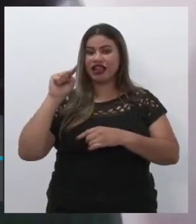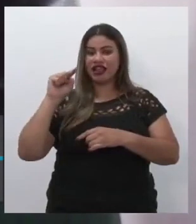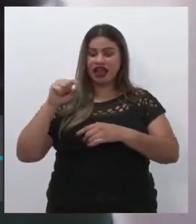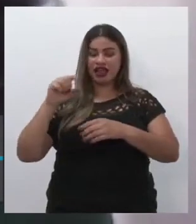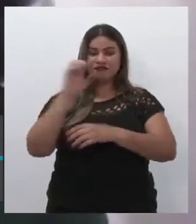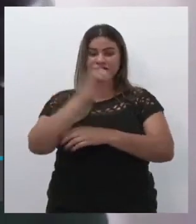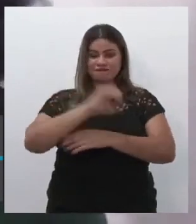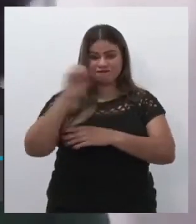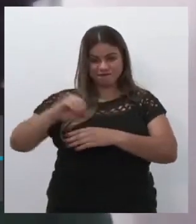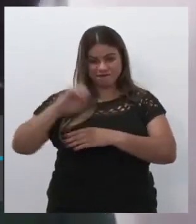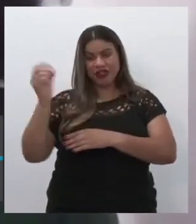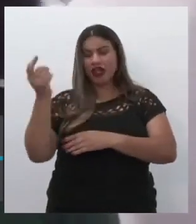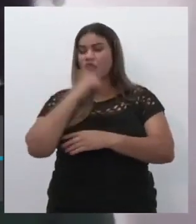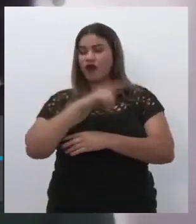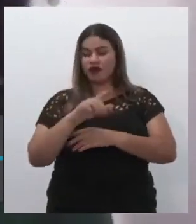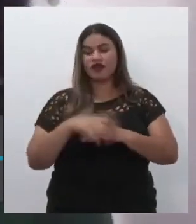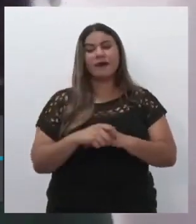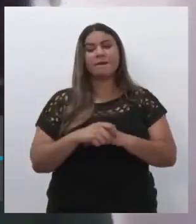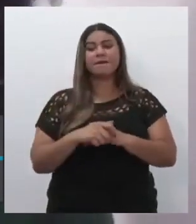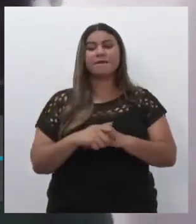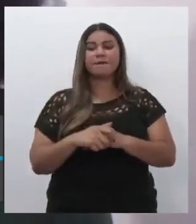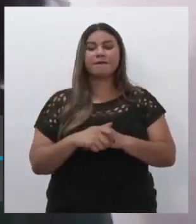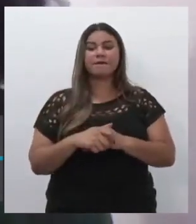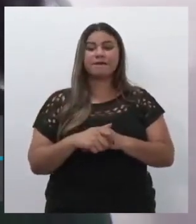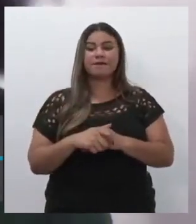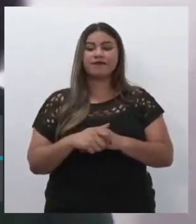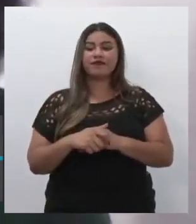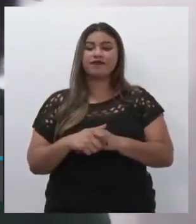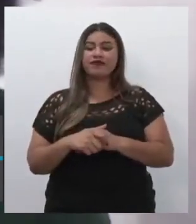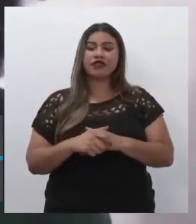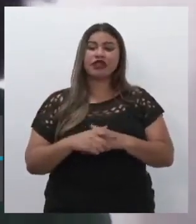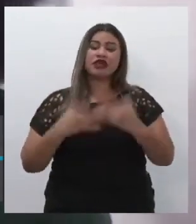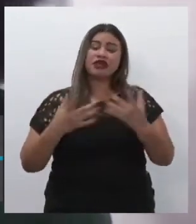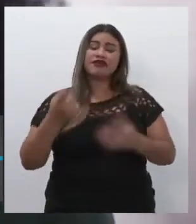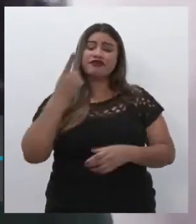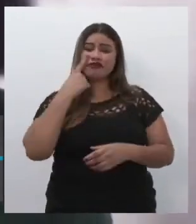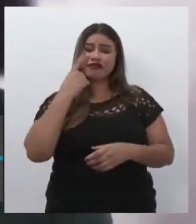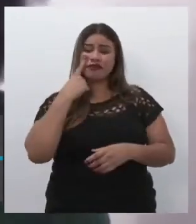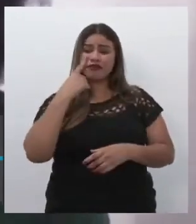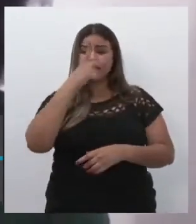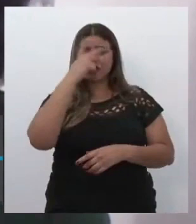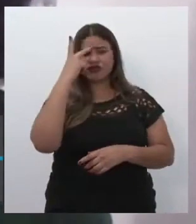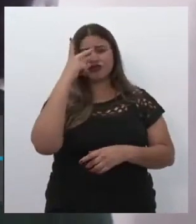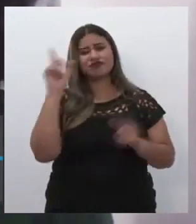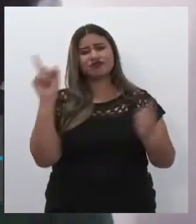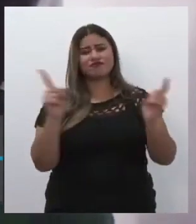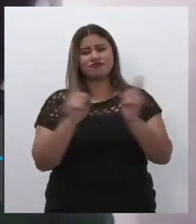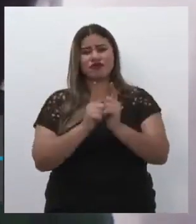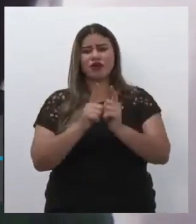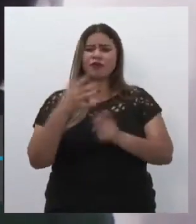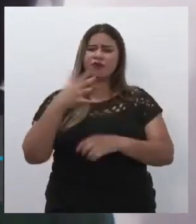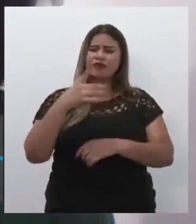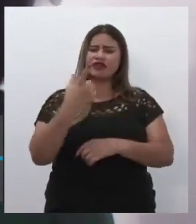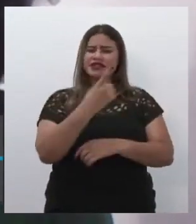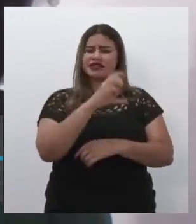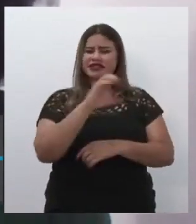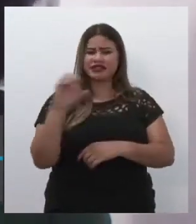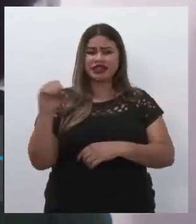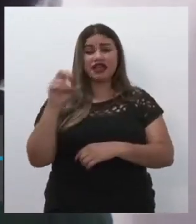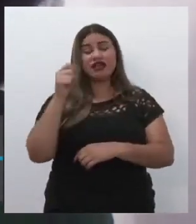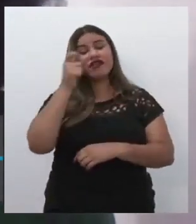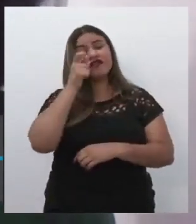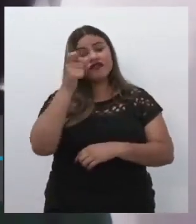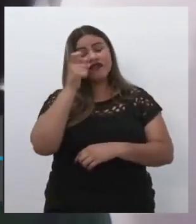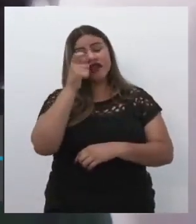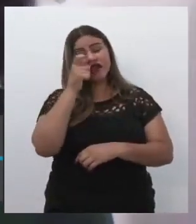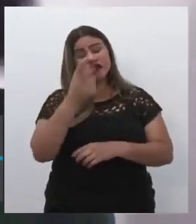gente. Infelizmente, eu vi que tem poucas pessoas, né? Tem acho que aproximadamente 100 pessoas assistindo à